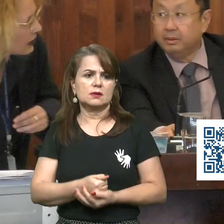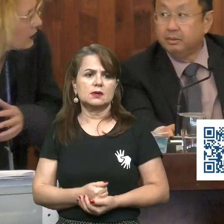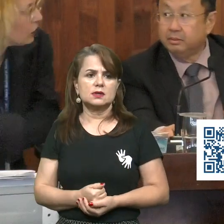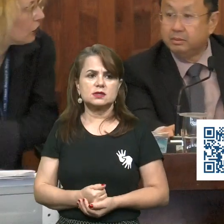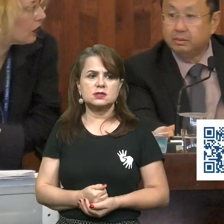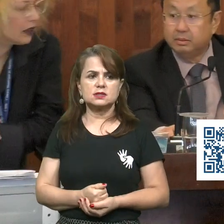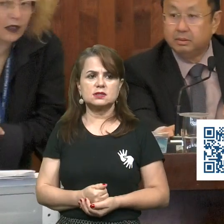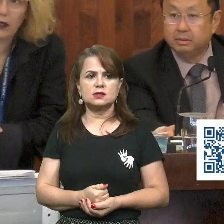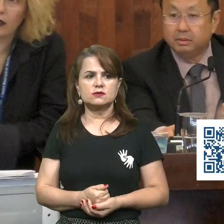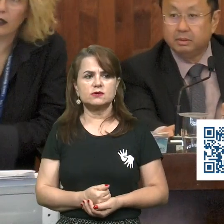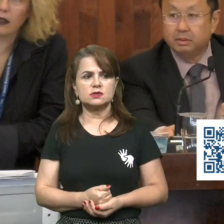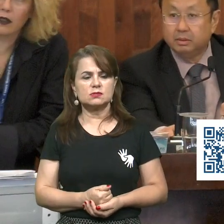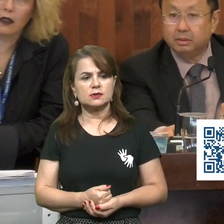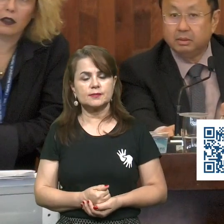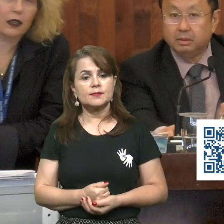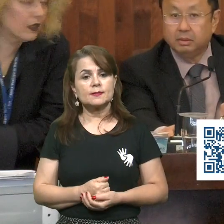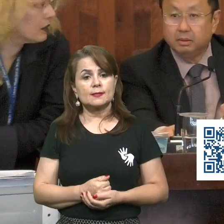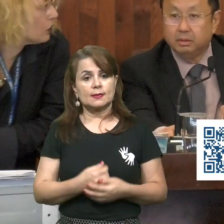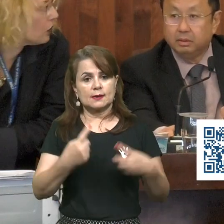Requerimento está em discussão.